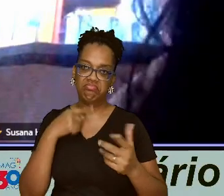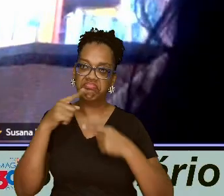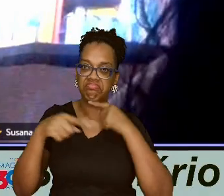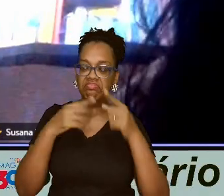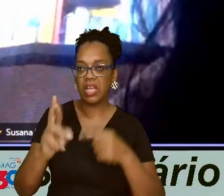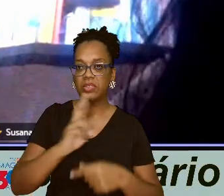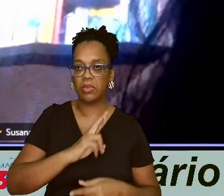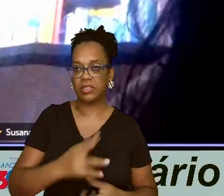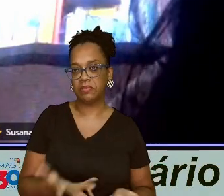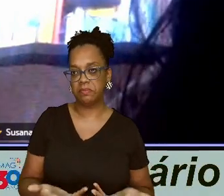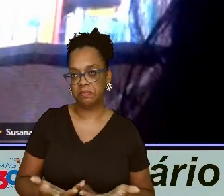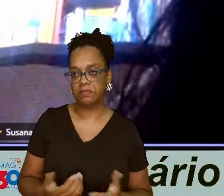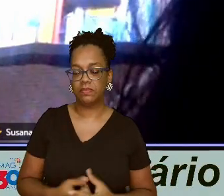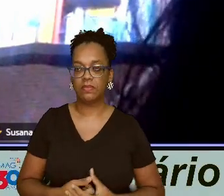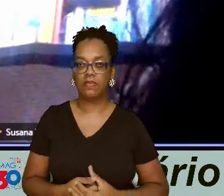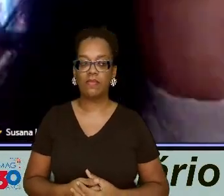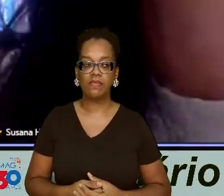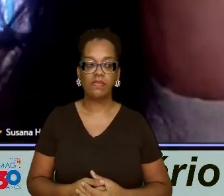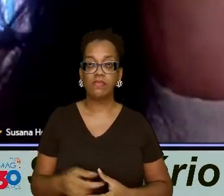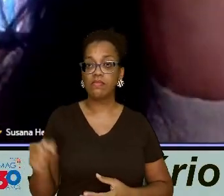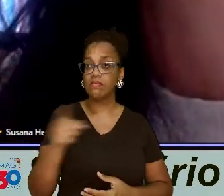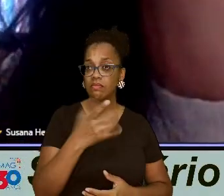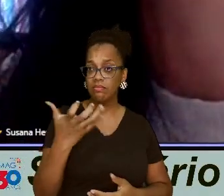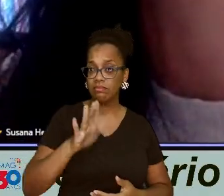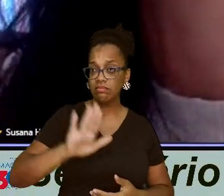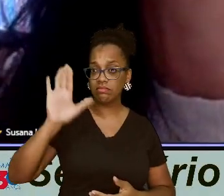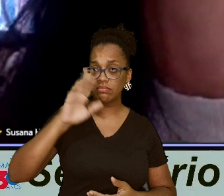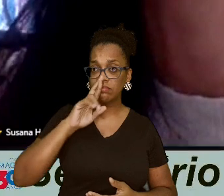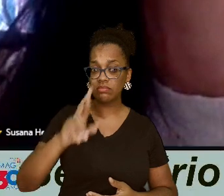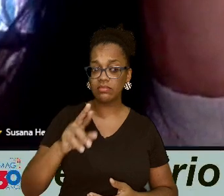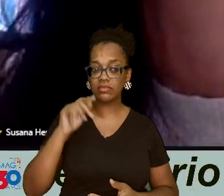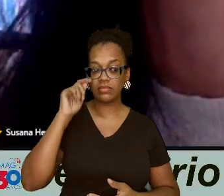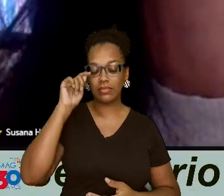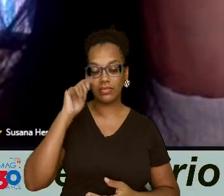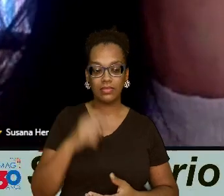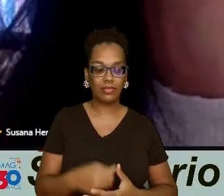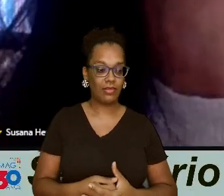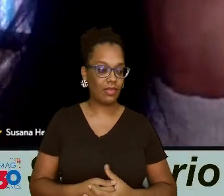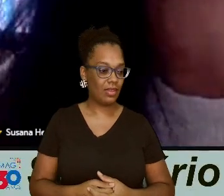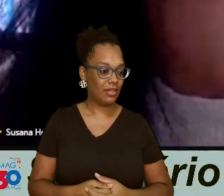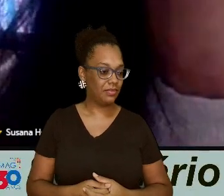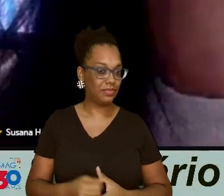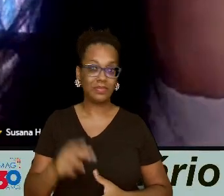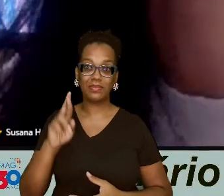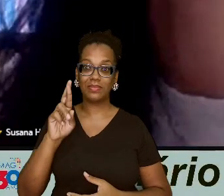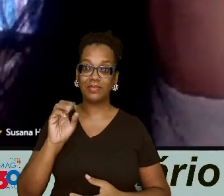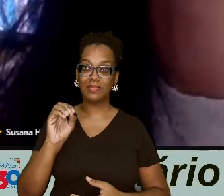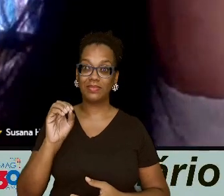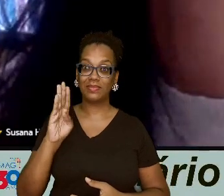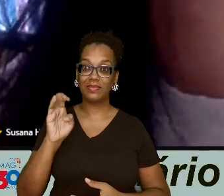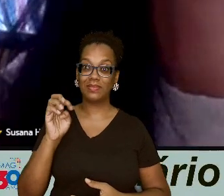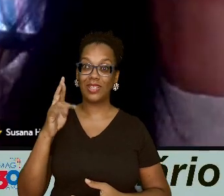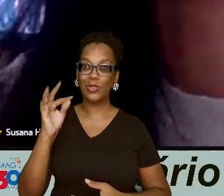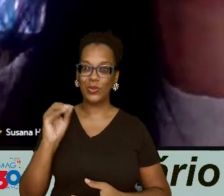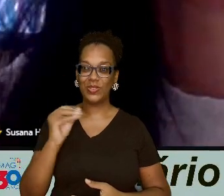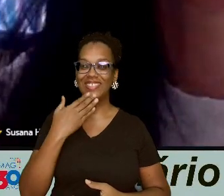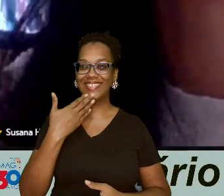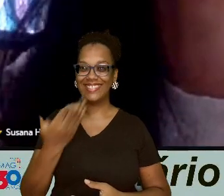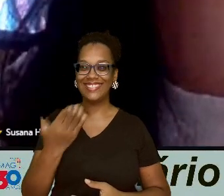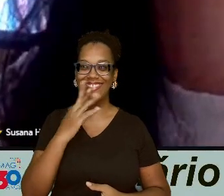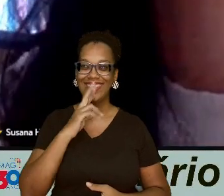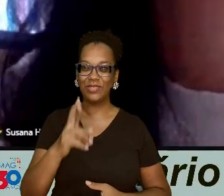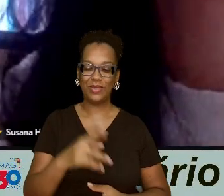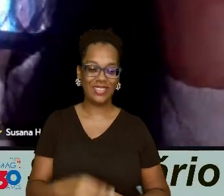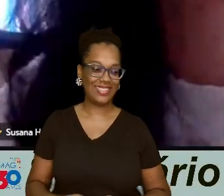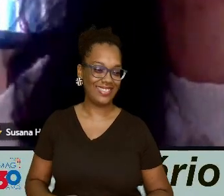uma impressão sobre isso? Alguém gostaria de falar? Eu. Roberto, responde, Roberto, depois eu passo a palavra para o